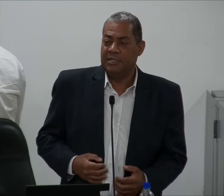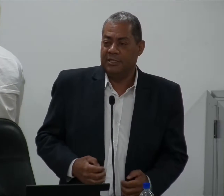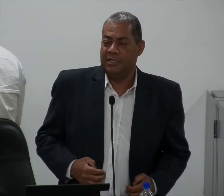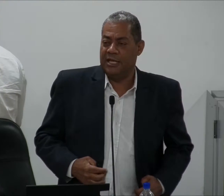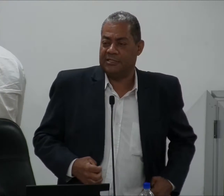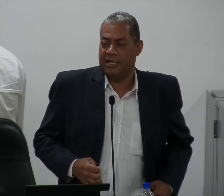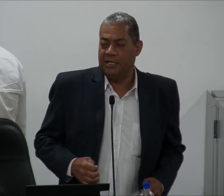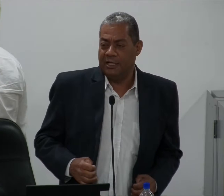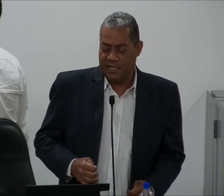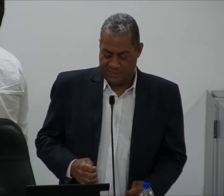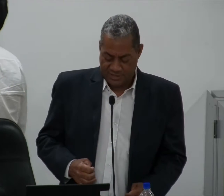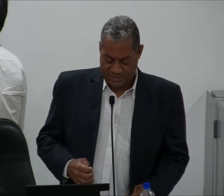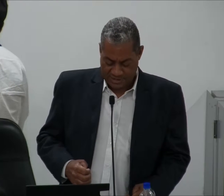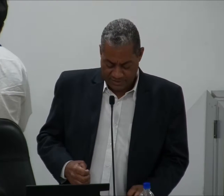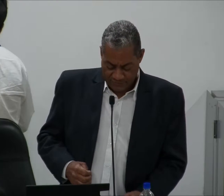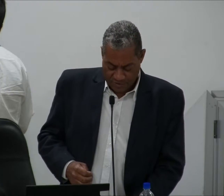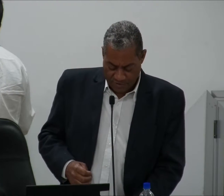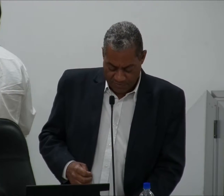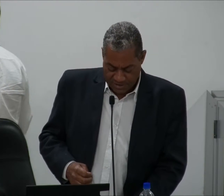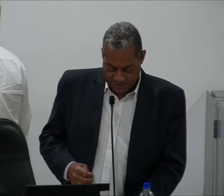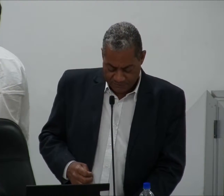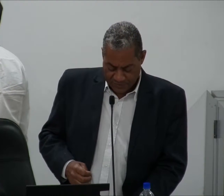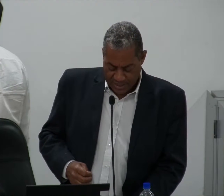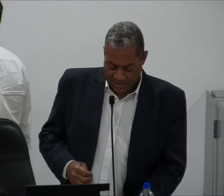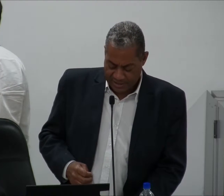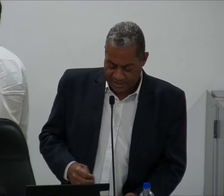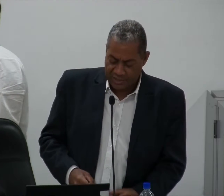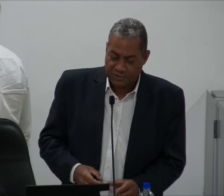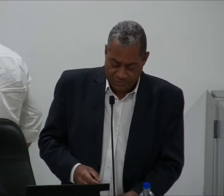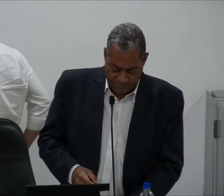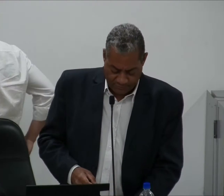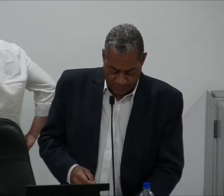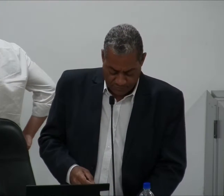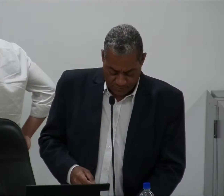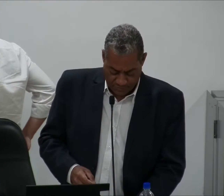mais nessa Casa de Leis. Então, realmente,